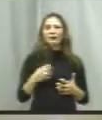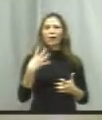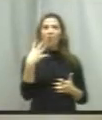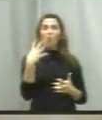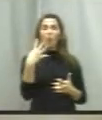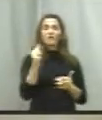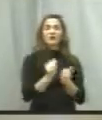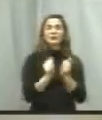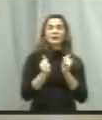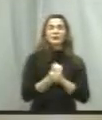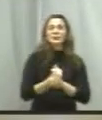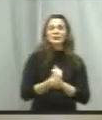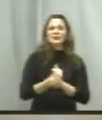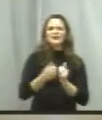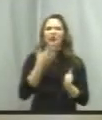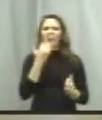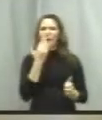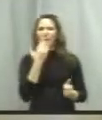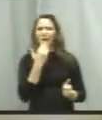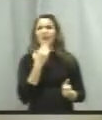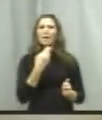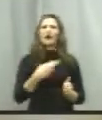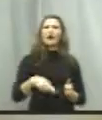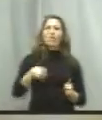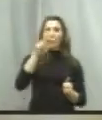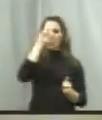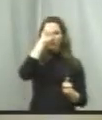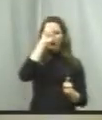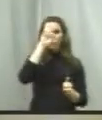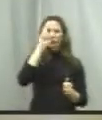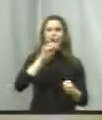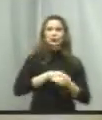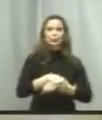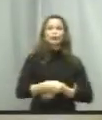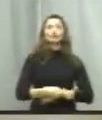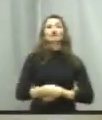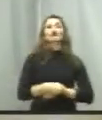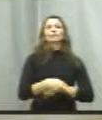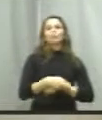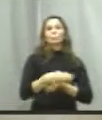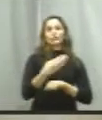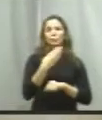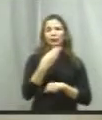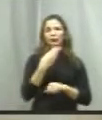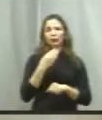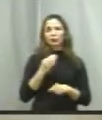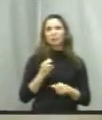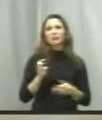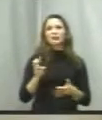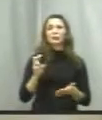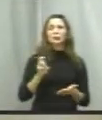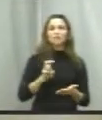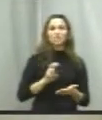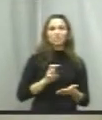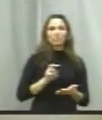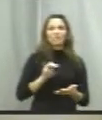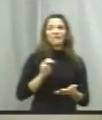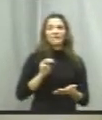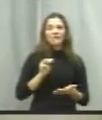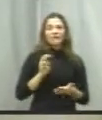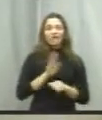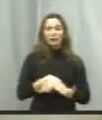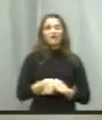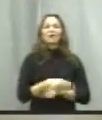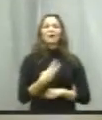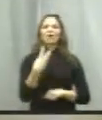almoço e janta, não deram o dinheiro. Essa semana passada eles foram de novo, com R$100 no bolso, para ficar